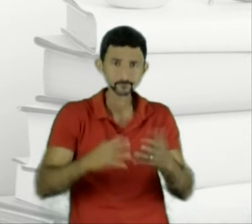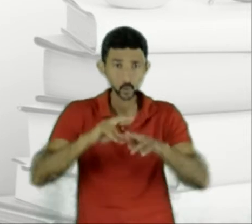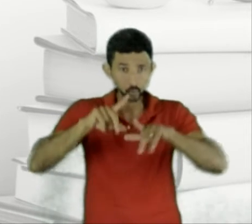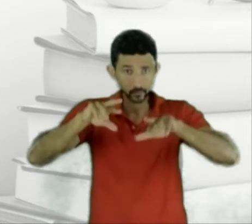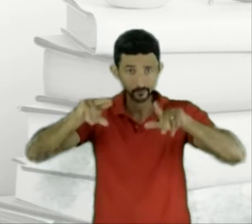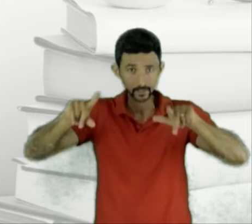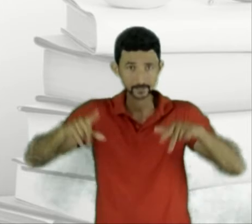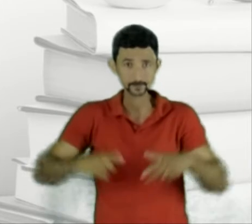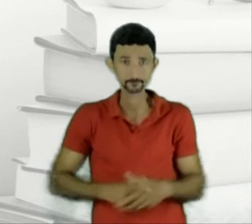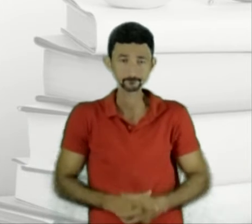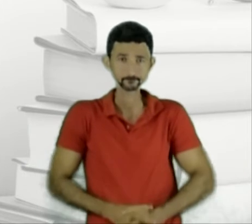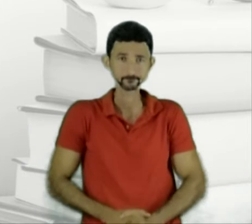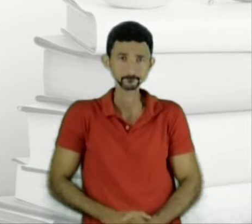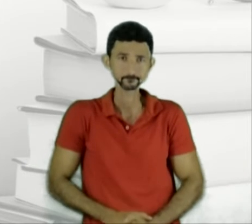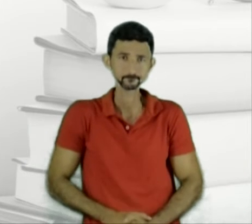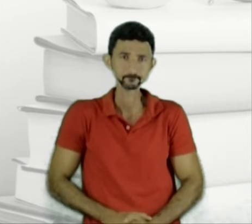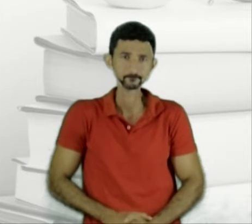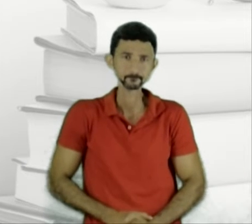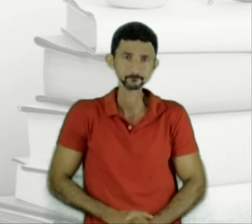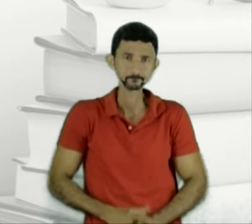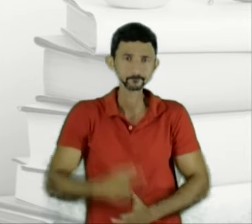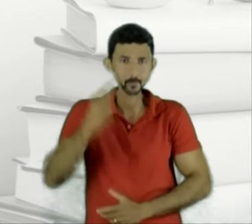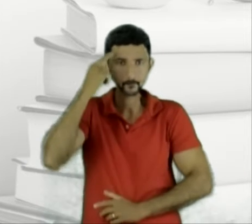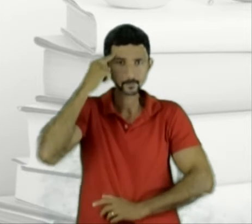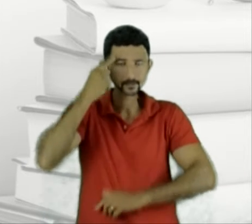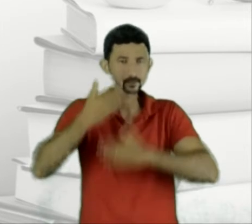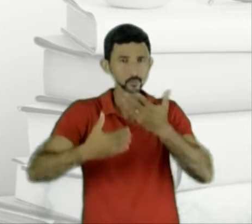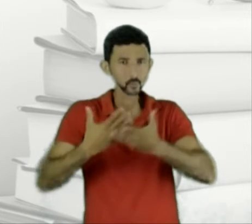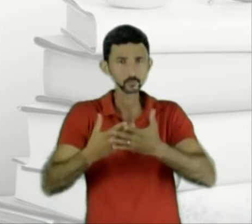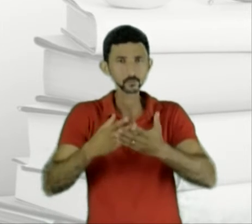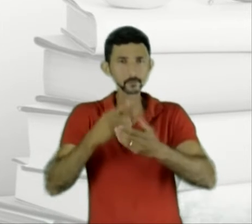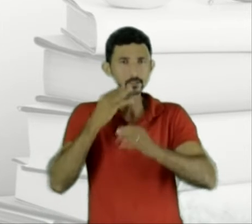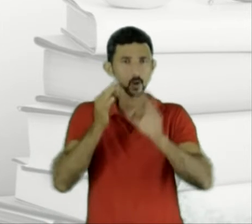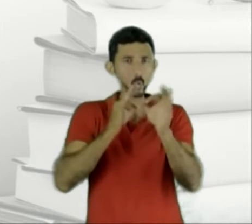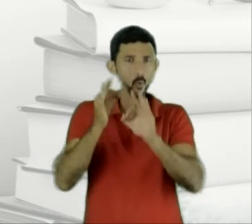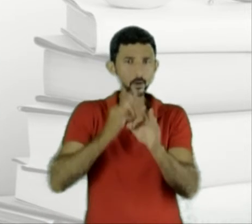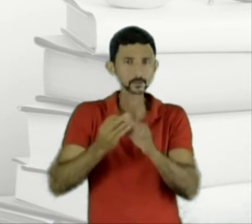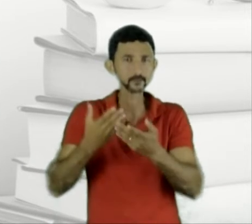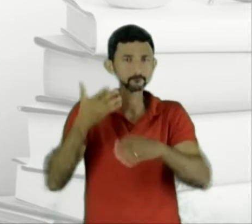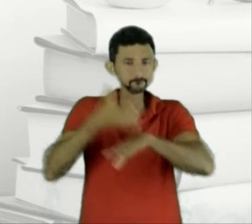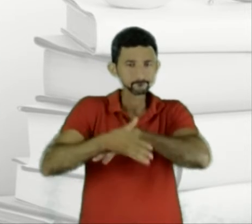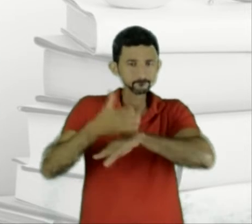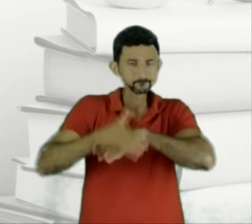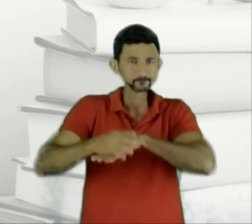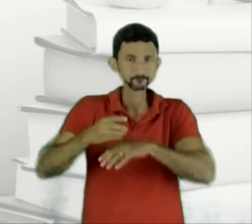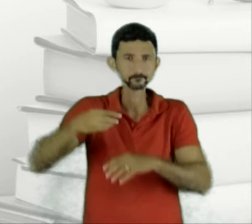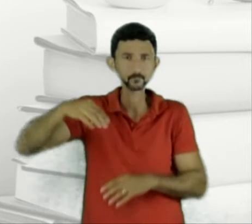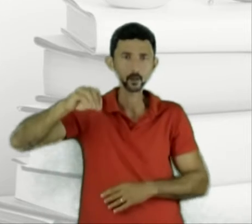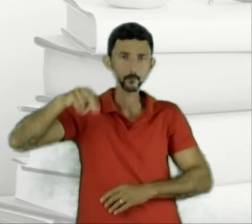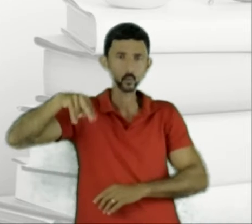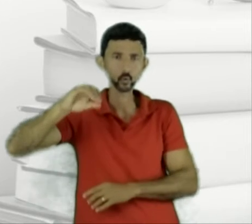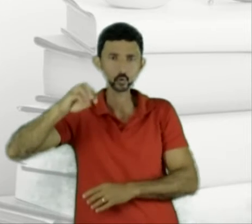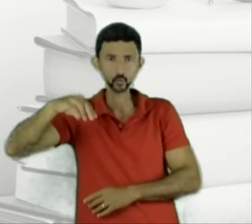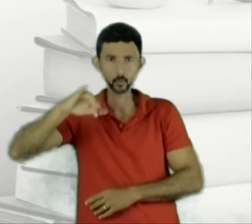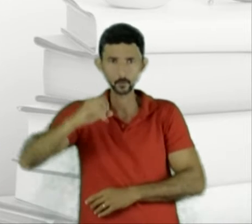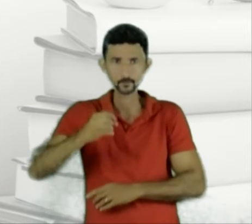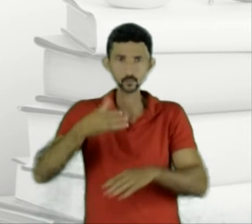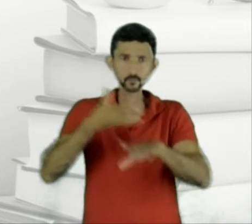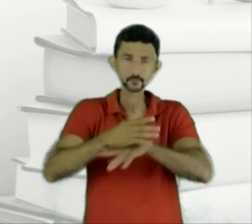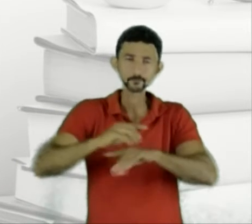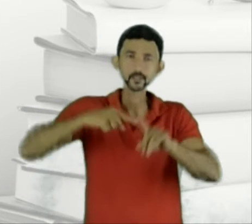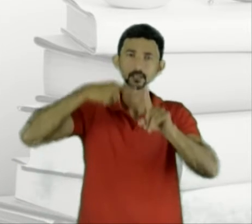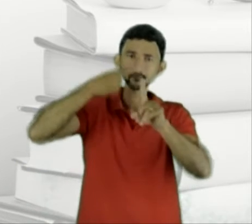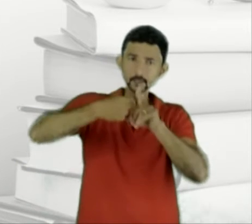naturezas diferentes. Certo? Então é essa ideia também que a gente tem que levar para a situação de monômios, quando eu vou fazer a